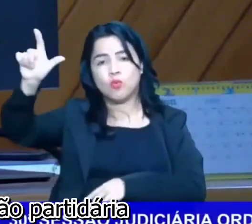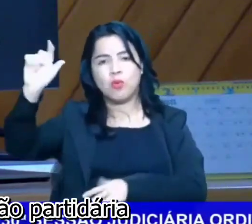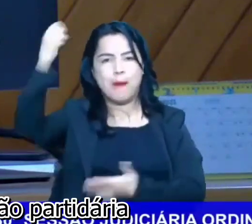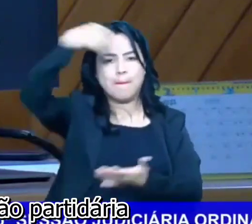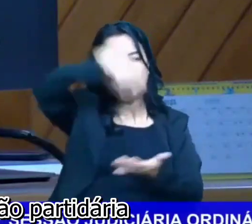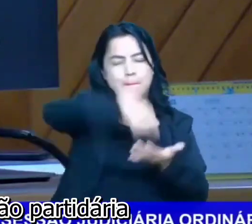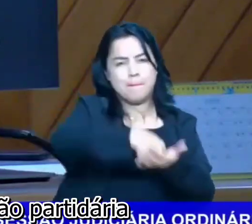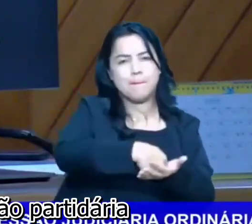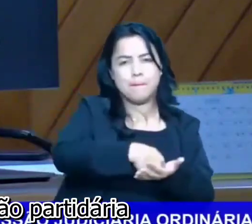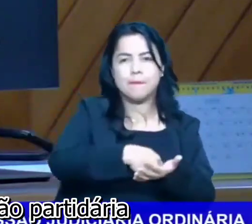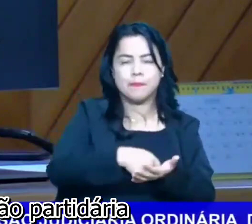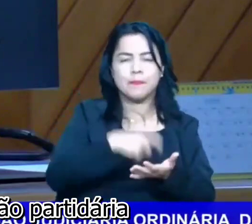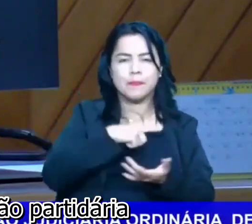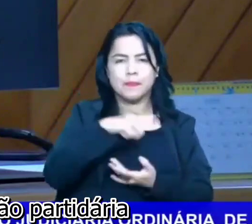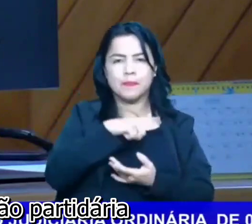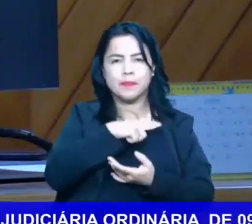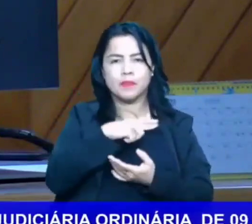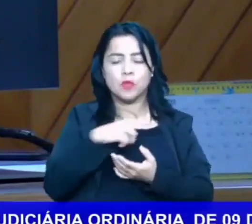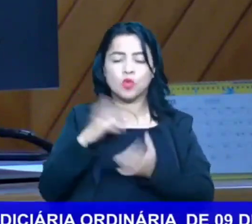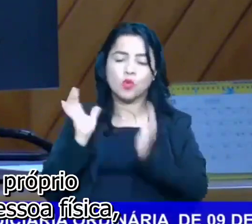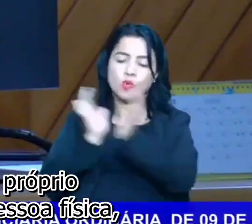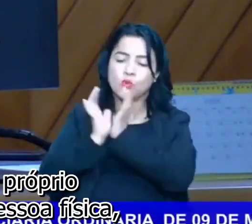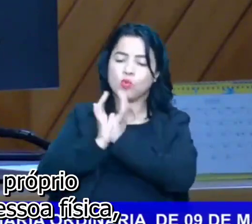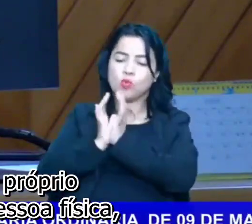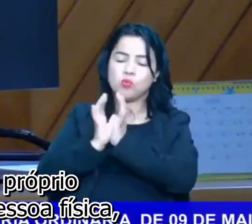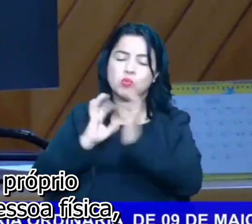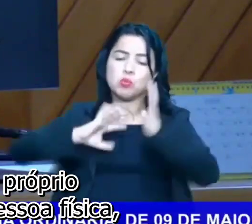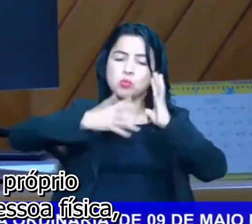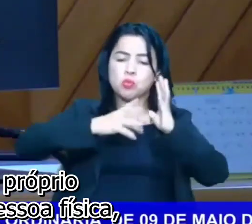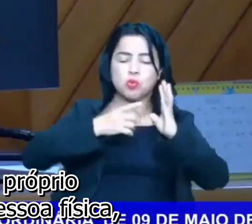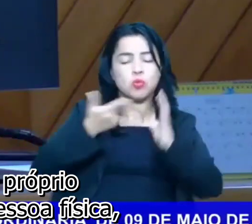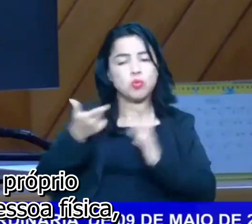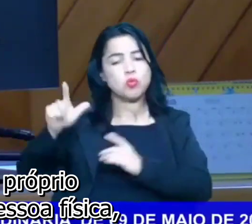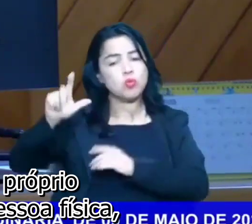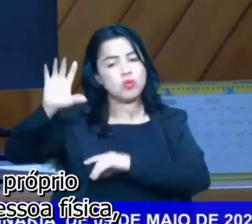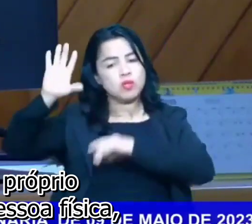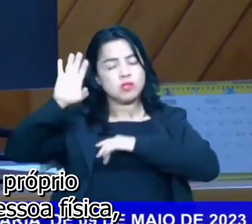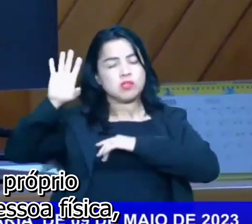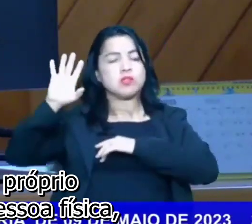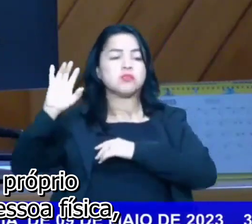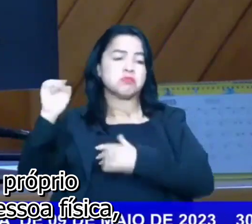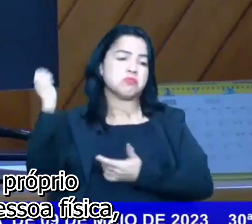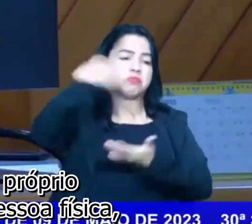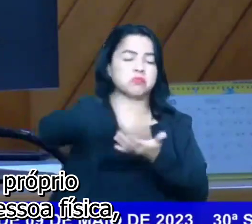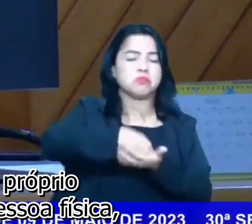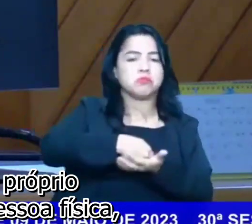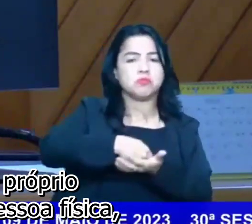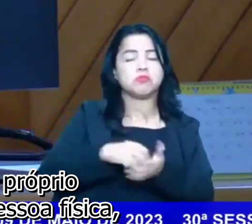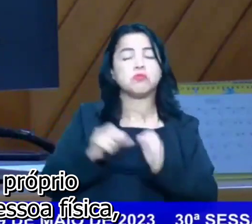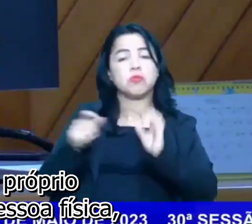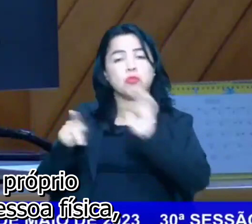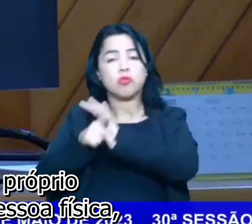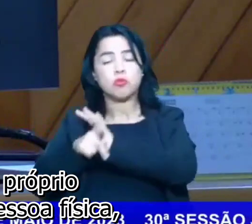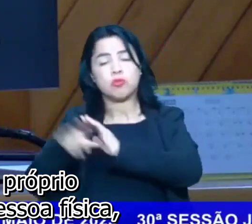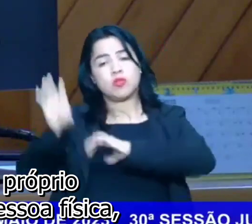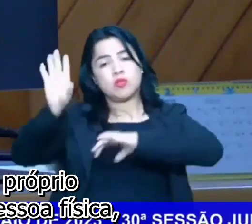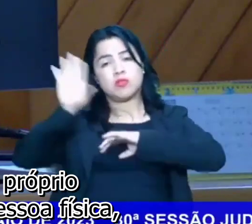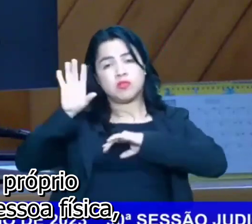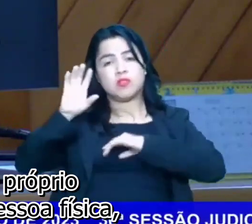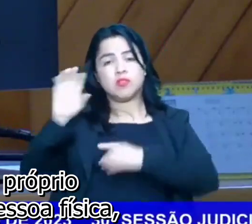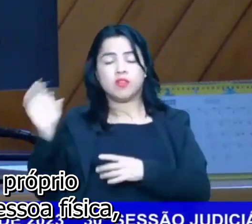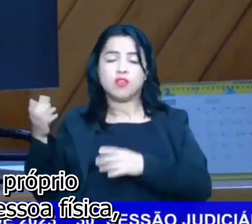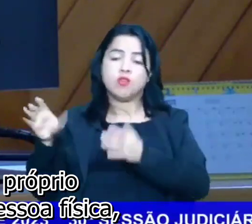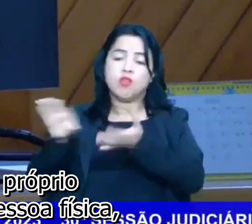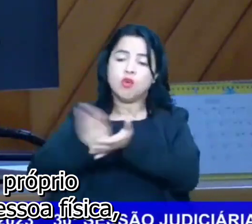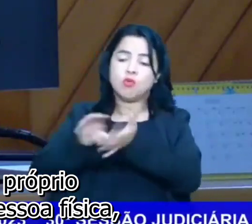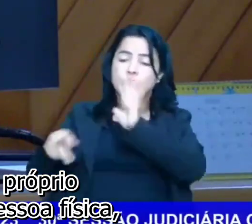é, pela agremiação partidária, por outro candidato do mesmo partido, pelo próprio candidato com recursos